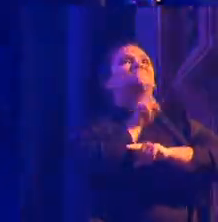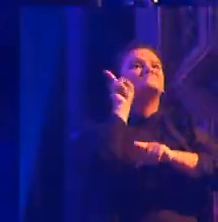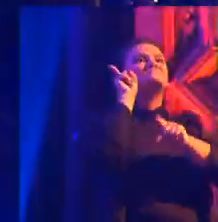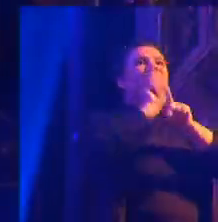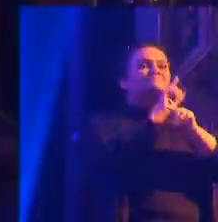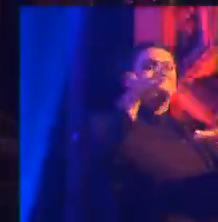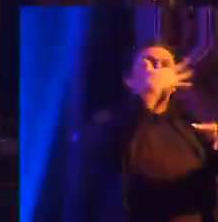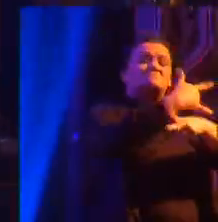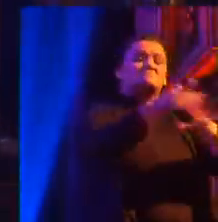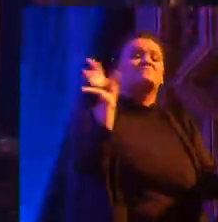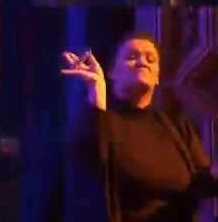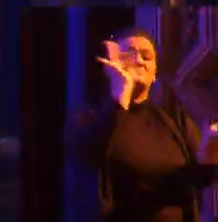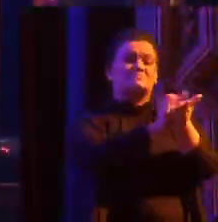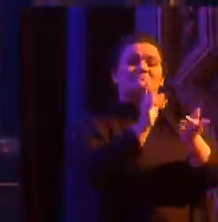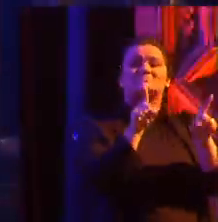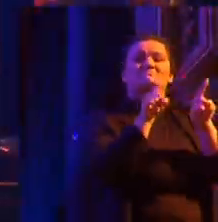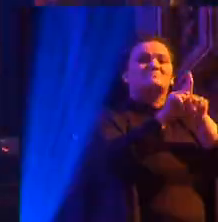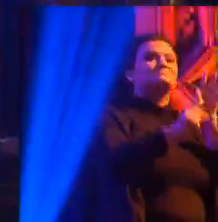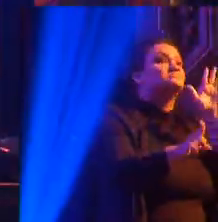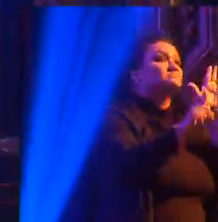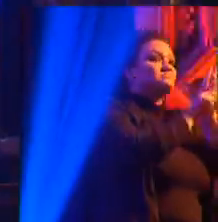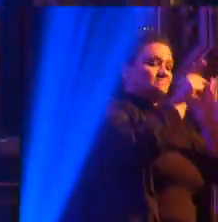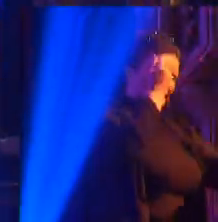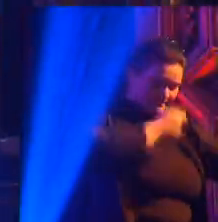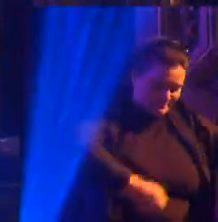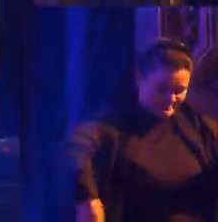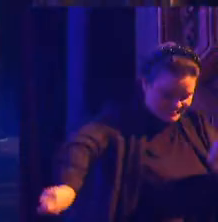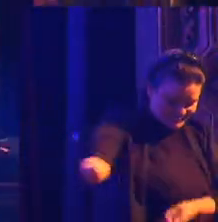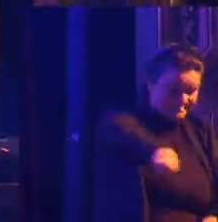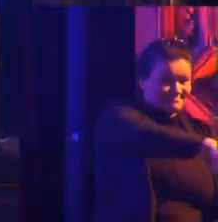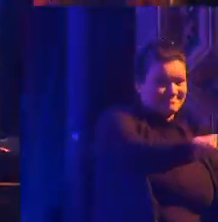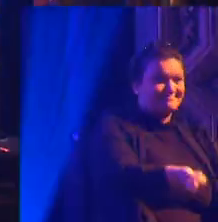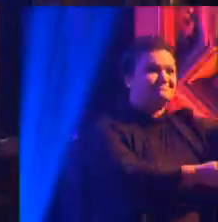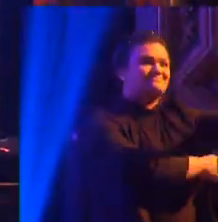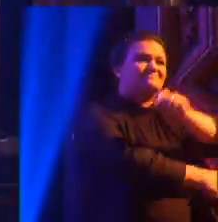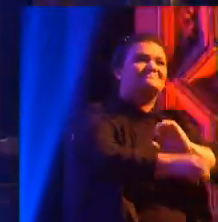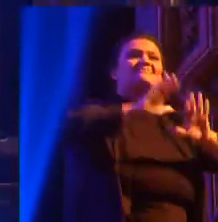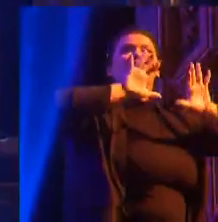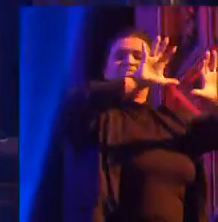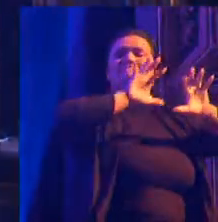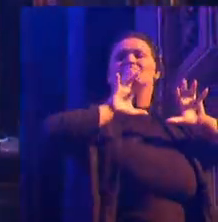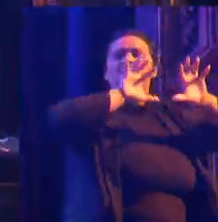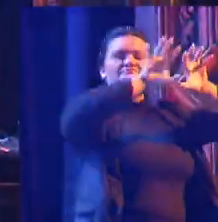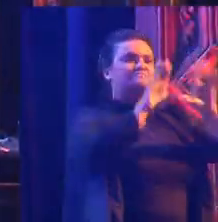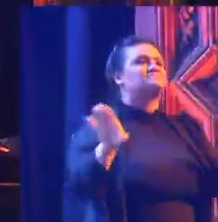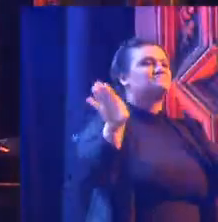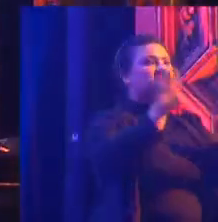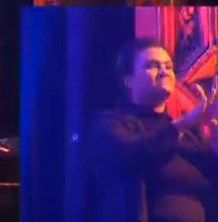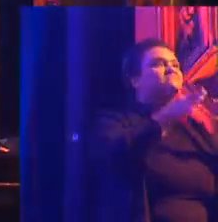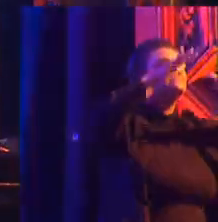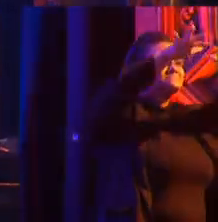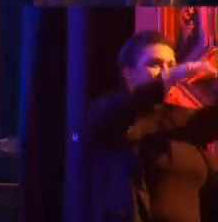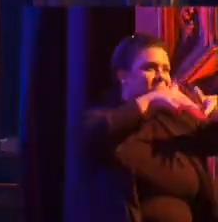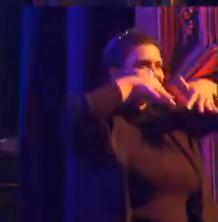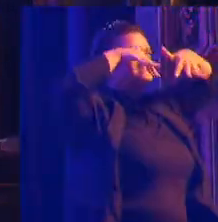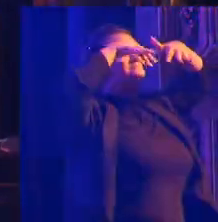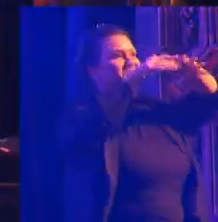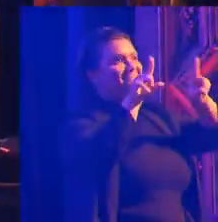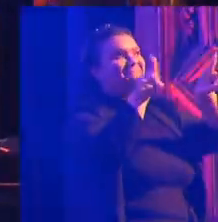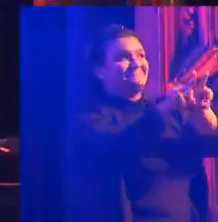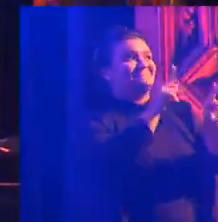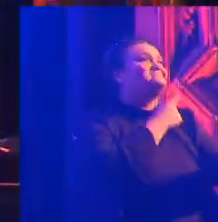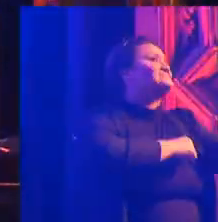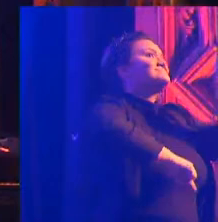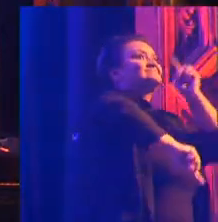Curico, Malatinha, chegou ali a Sofia, Beto adocicando. As aparelhagens disseram que estão chegando. Eu vi Nazaré Pereira, o Manuel Cordeiro,